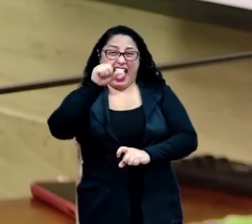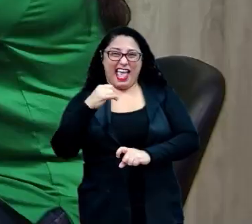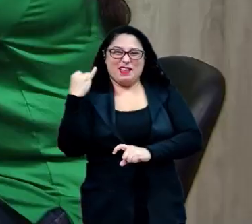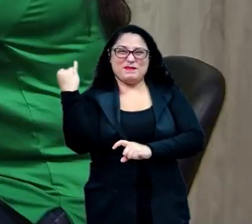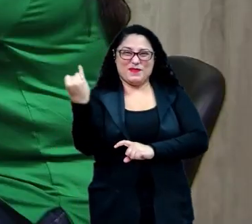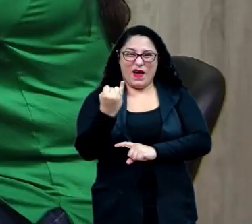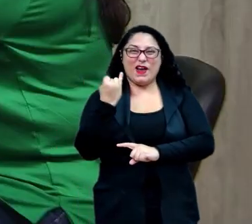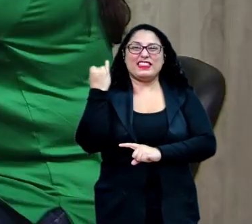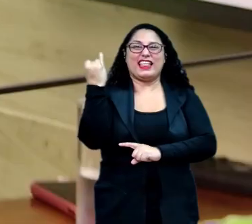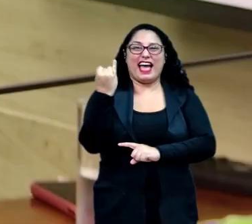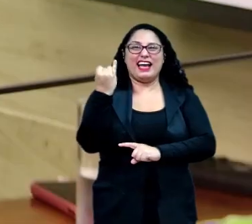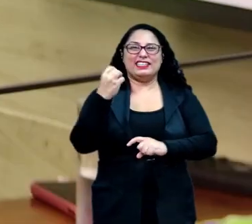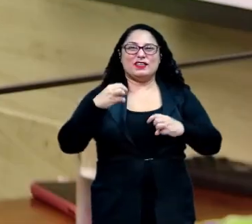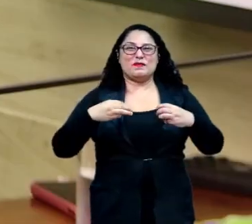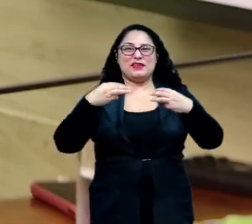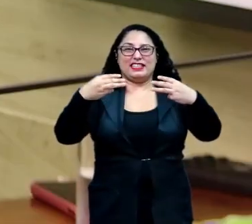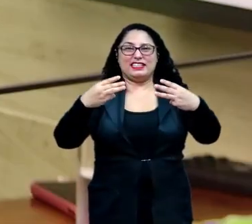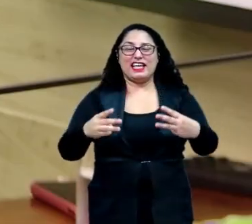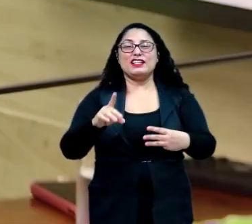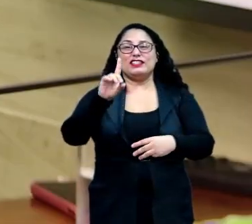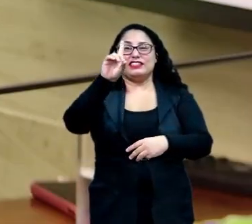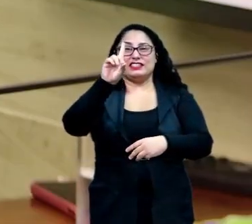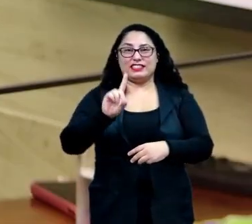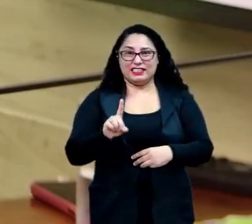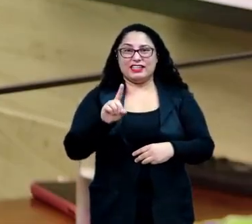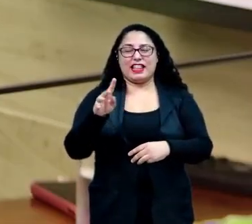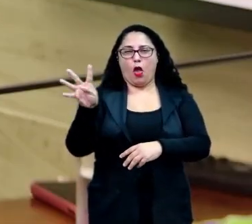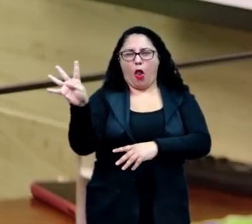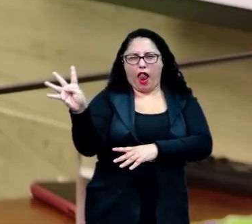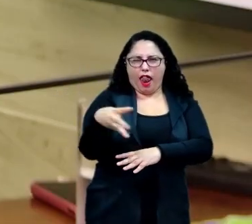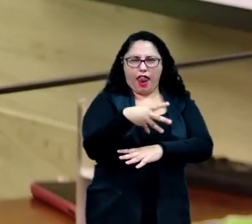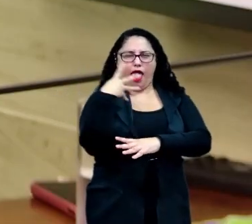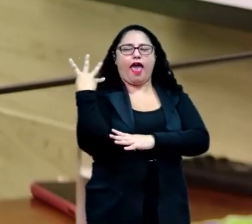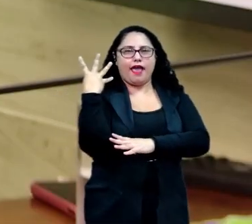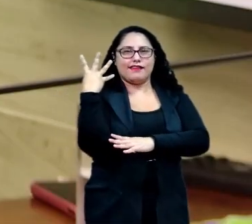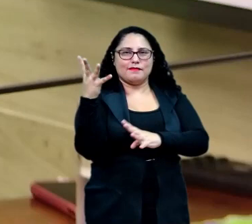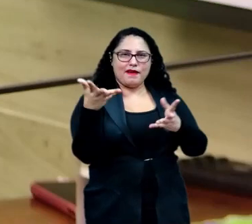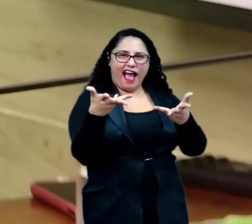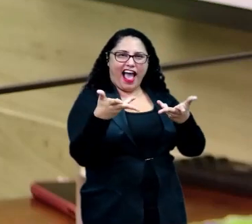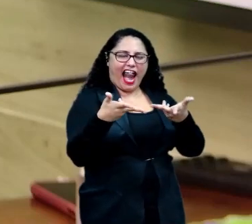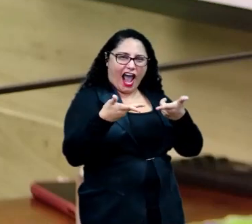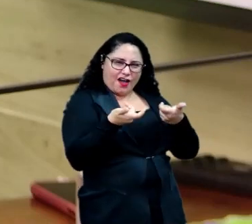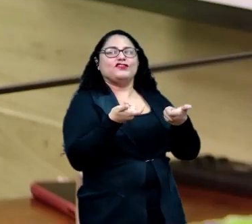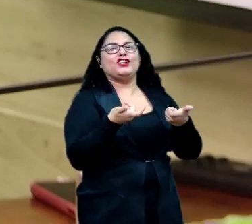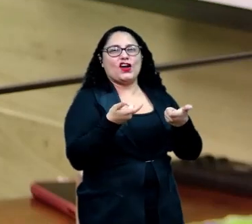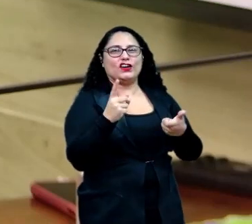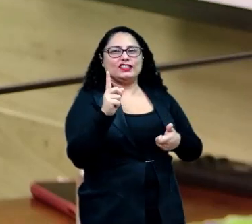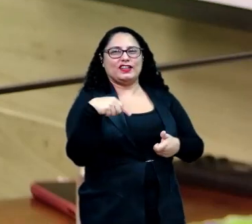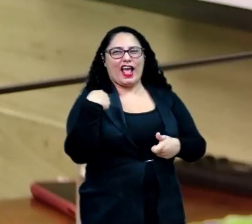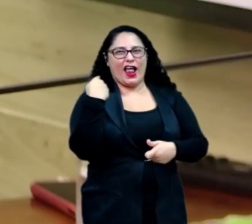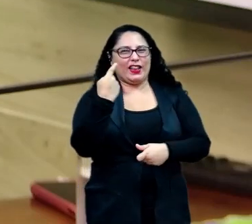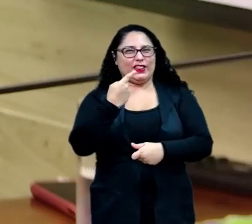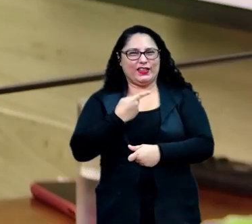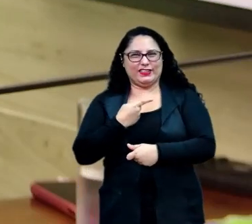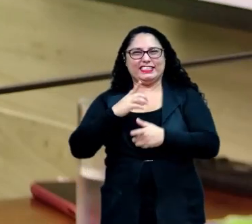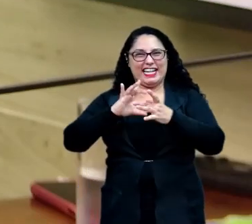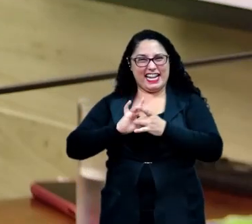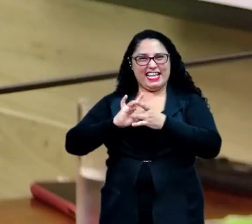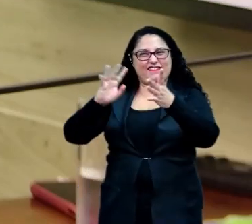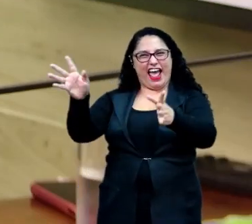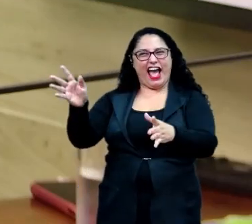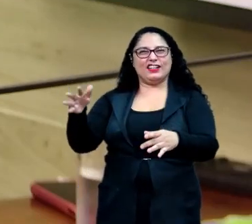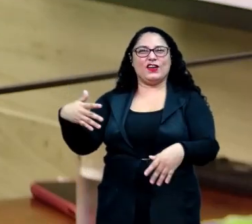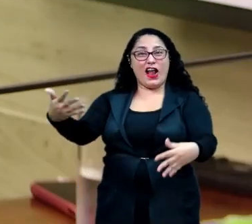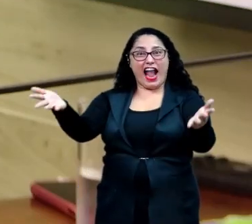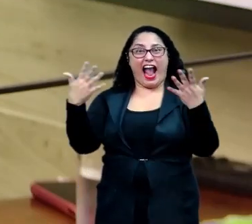importantes. O Ministério dos Direitos tem esse leque maravilhoso ainda aqui para nos livrar do calor.